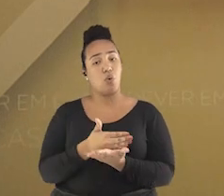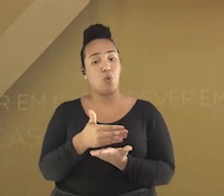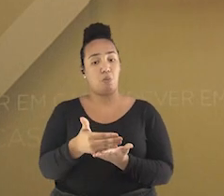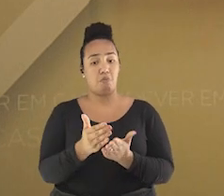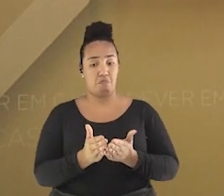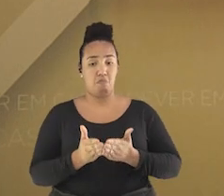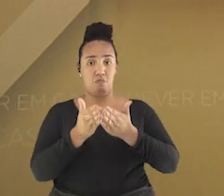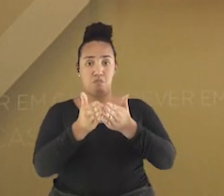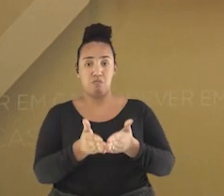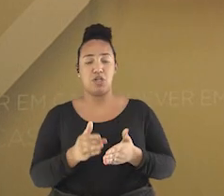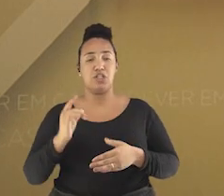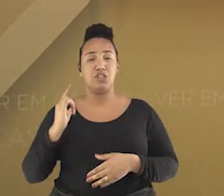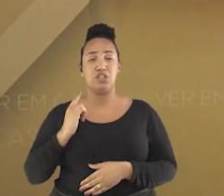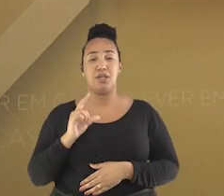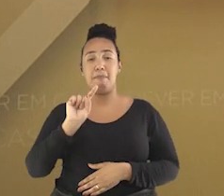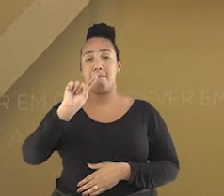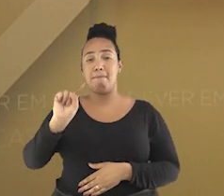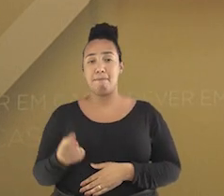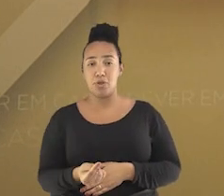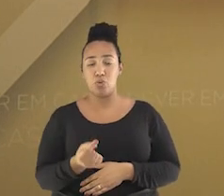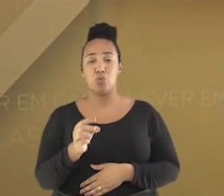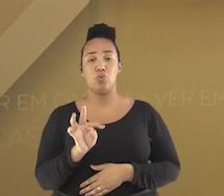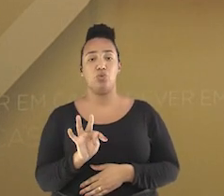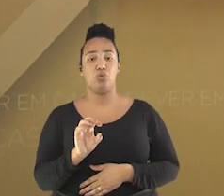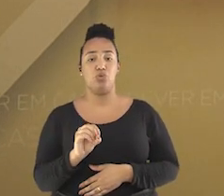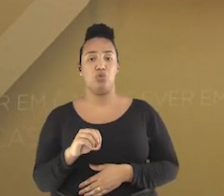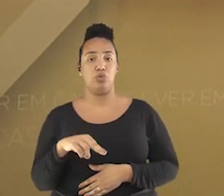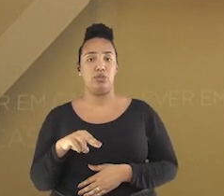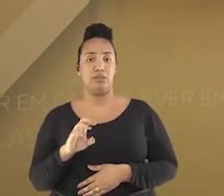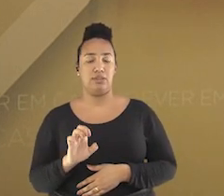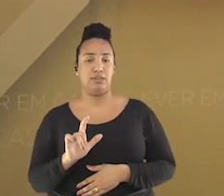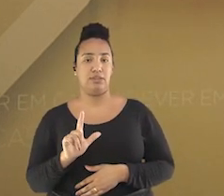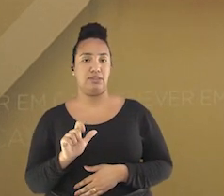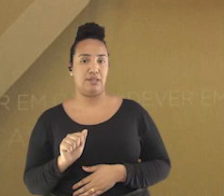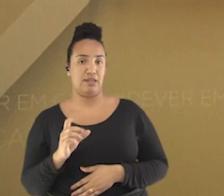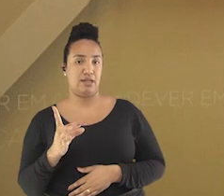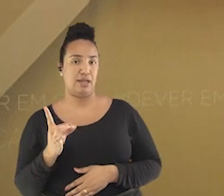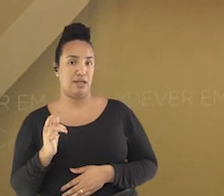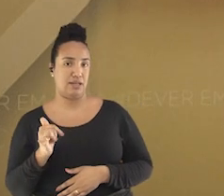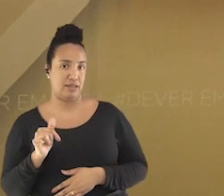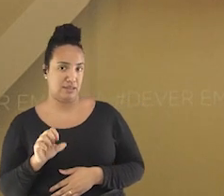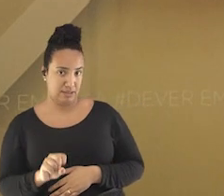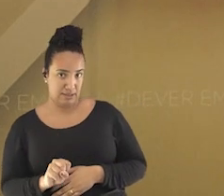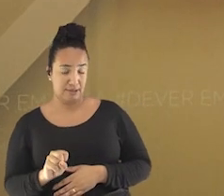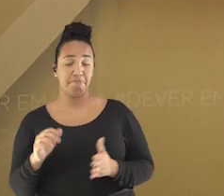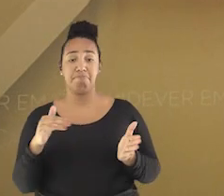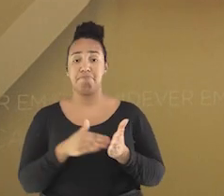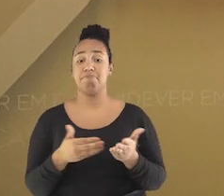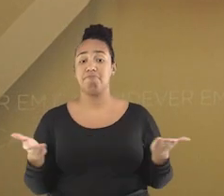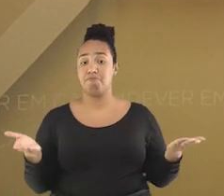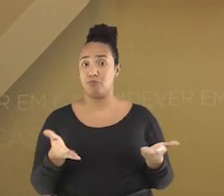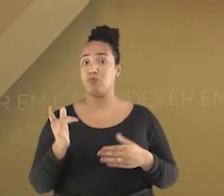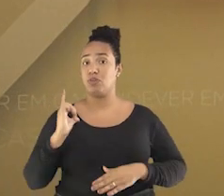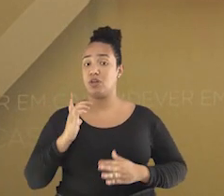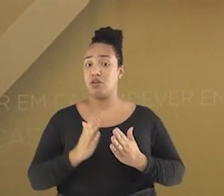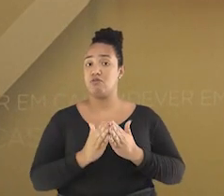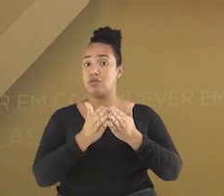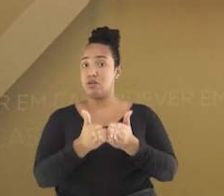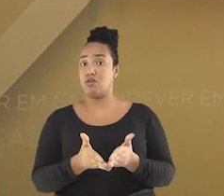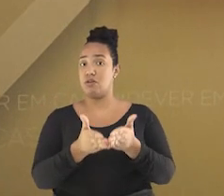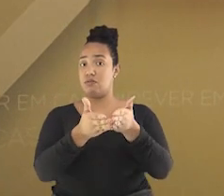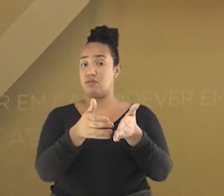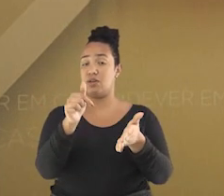embarcações suportavam em torno de 1.000 toneladas. E atualmente existem navios que suportam